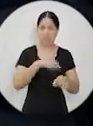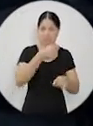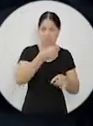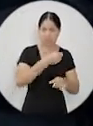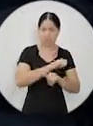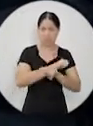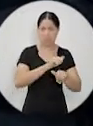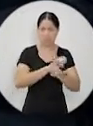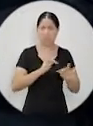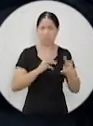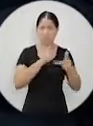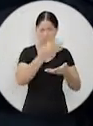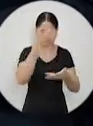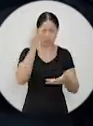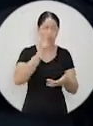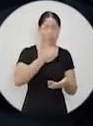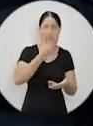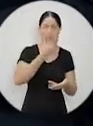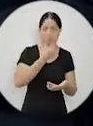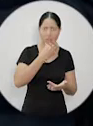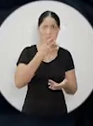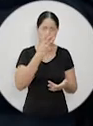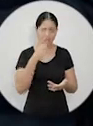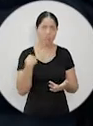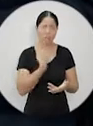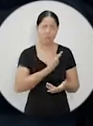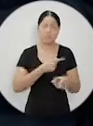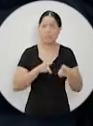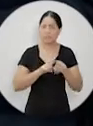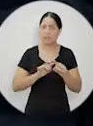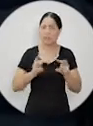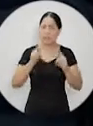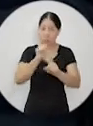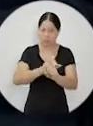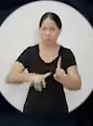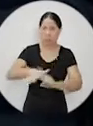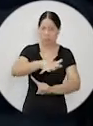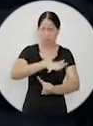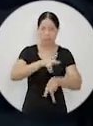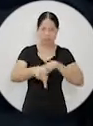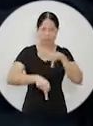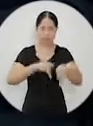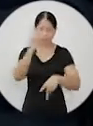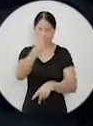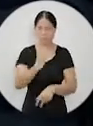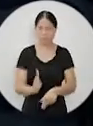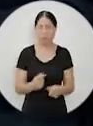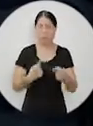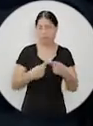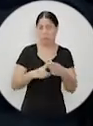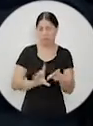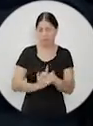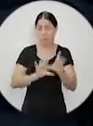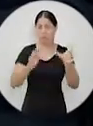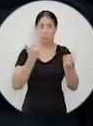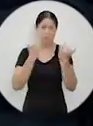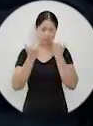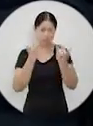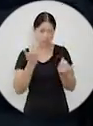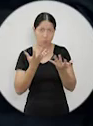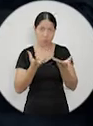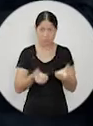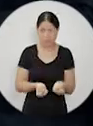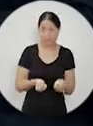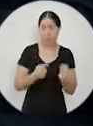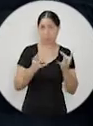os jornalistas e as mulheres jornalistas que estão assistindo a gente, mas para todos os brasileiros, porque é uma liberdade de informar e do cidadão